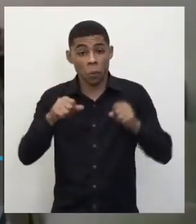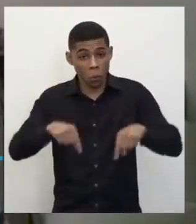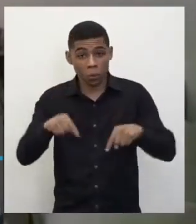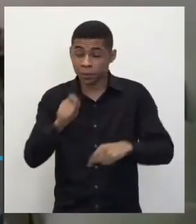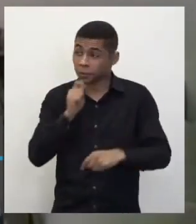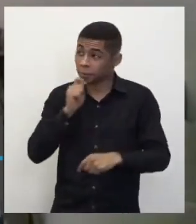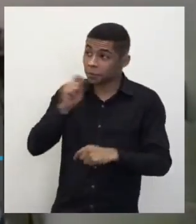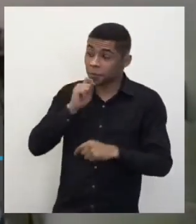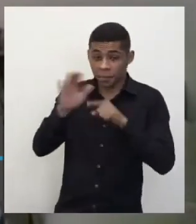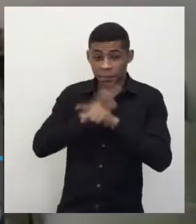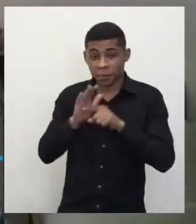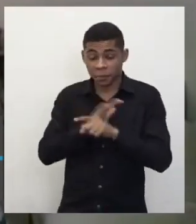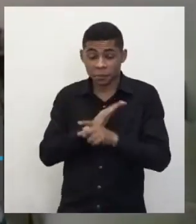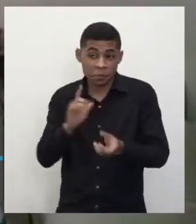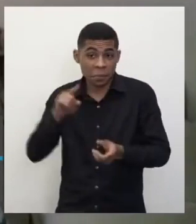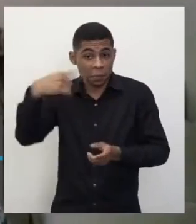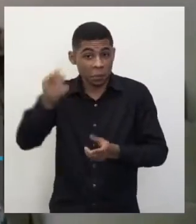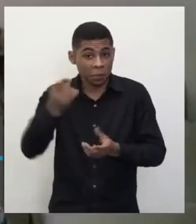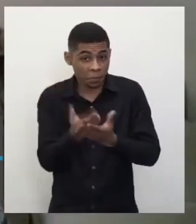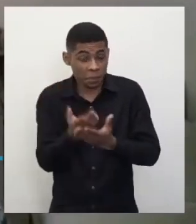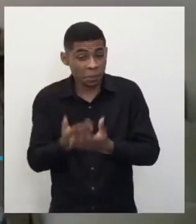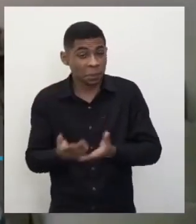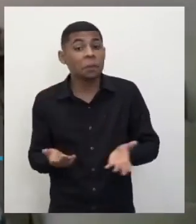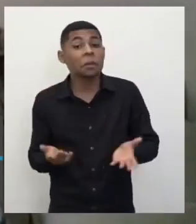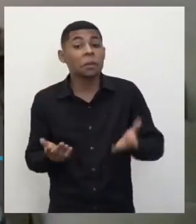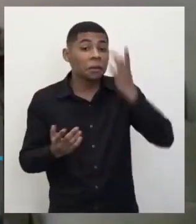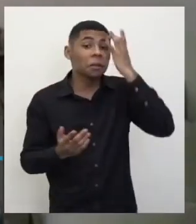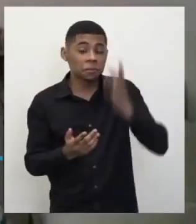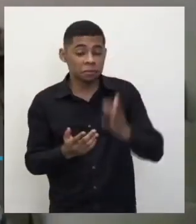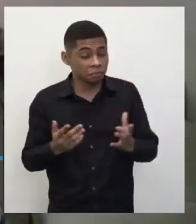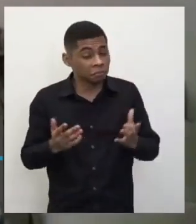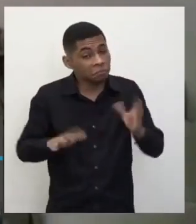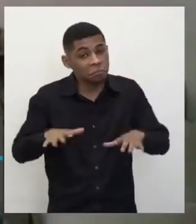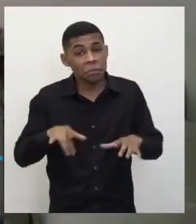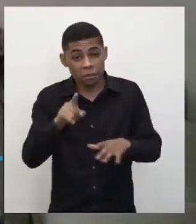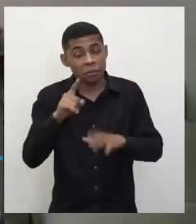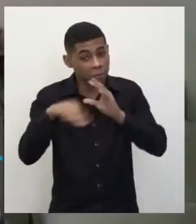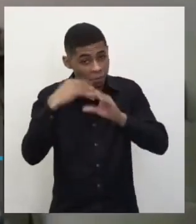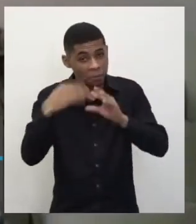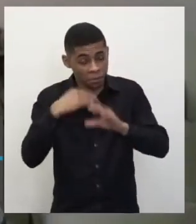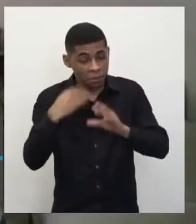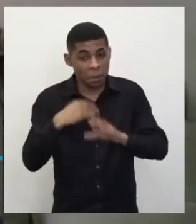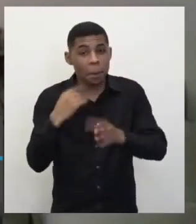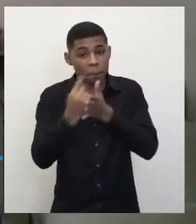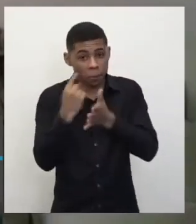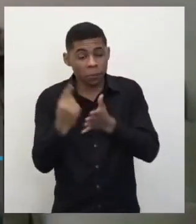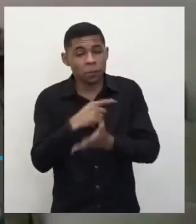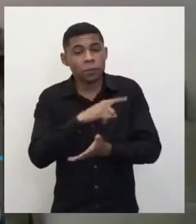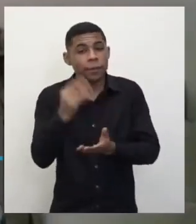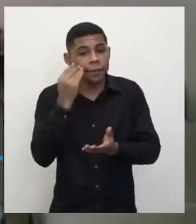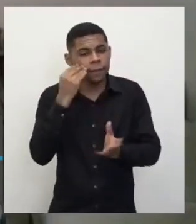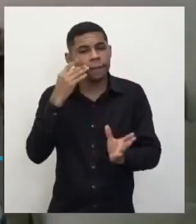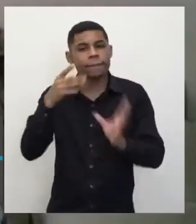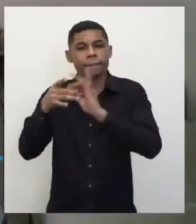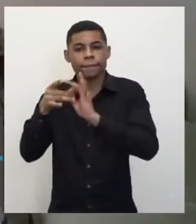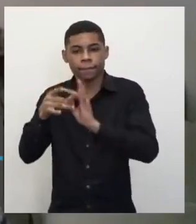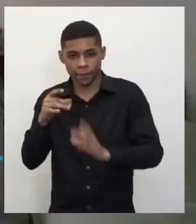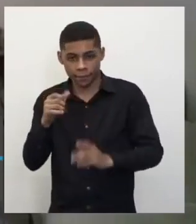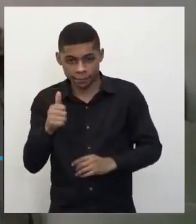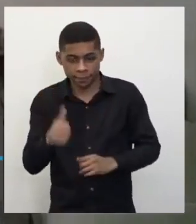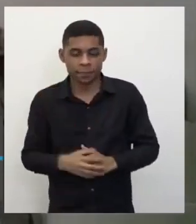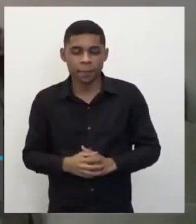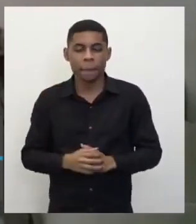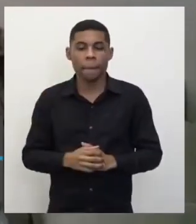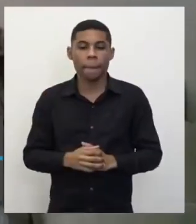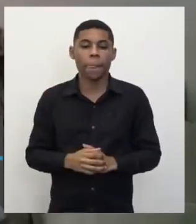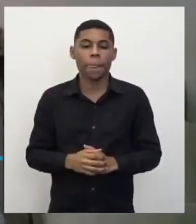uma próxima aula, quem sabe, né? Dependendo do que vocês forem mandando aí de perguntas, a gente encaixa o Shade, ok?